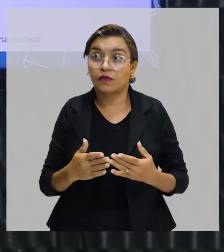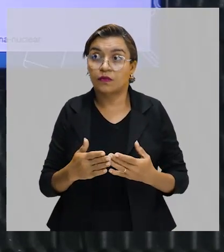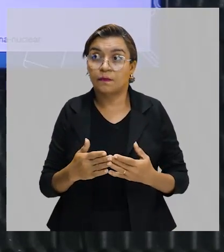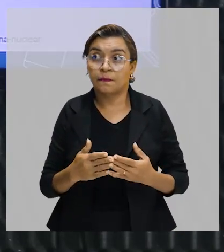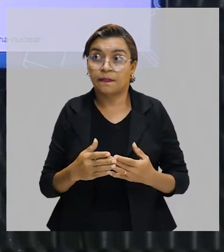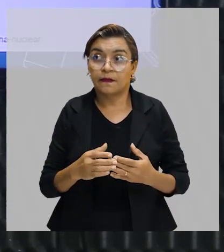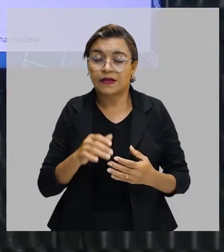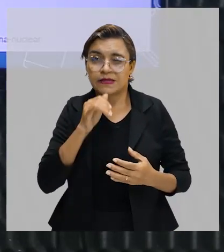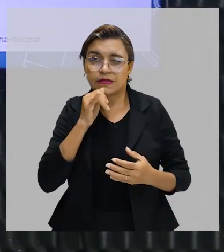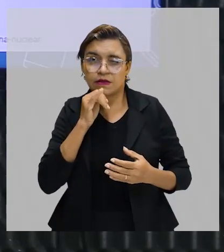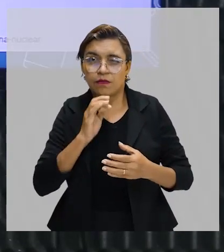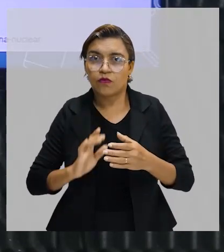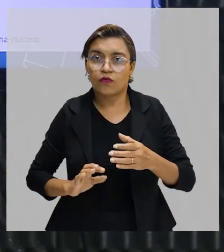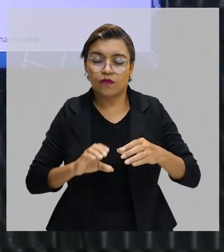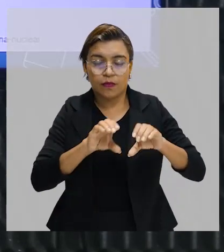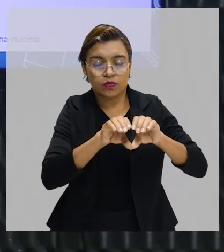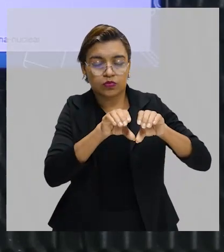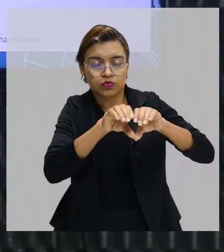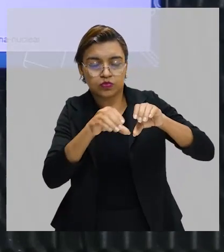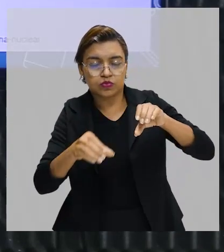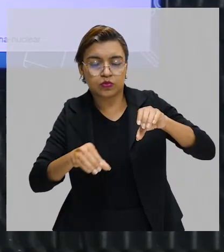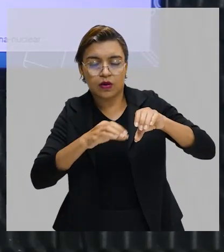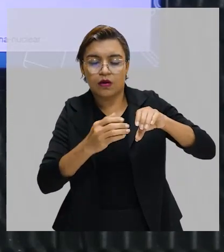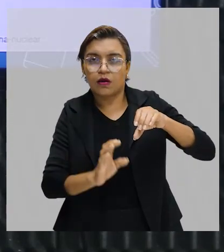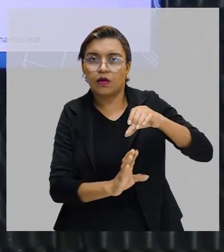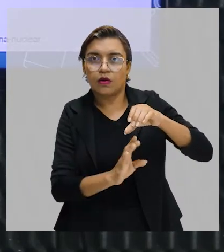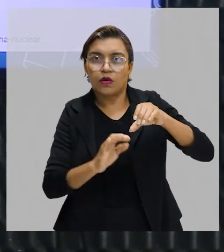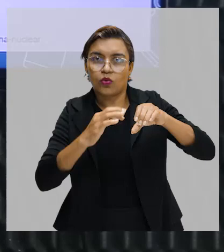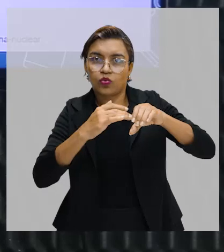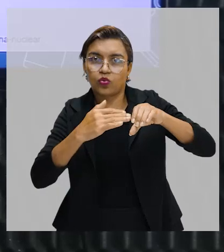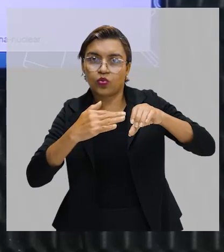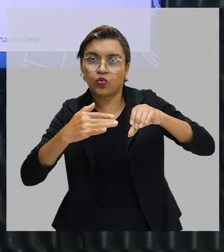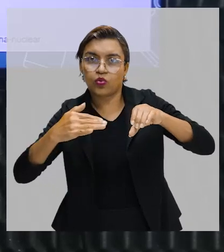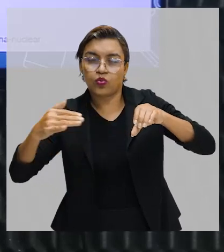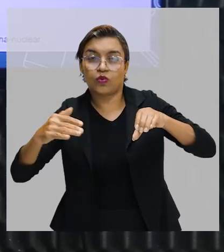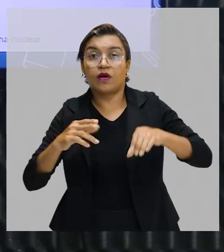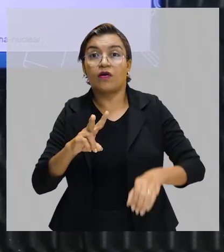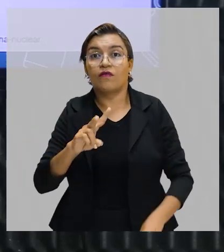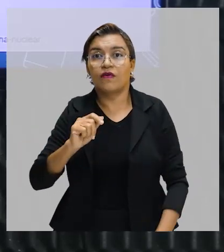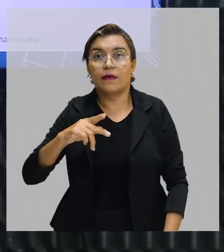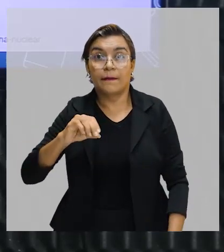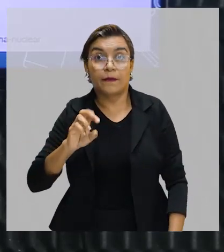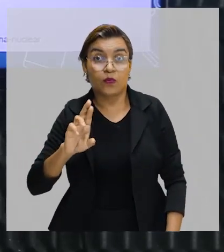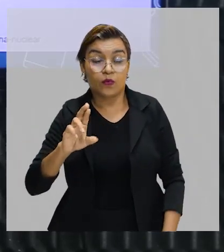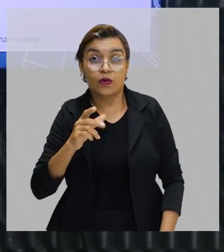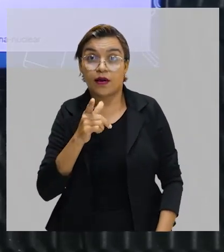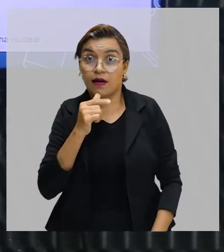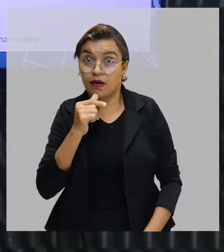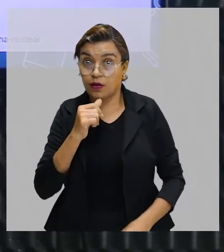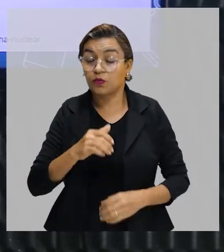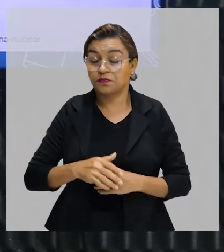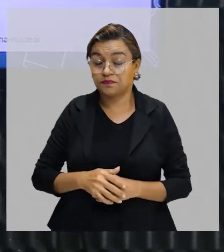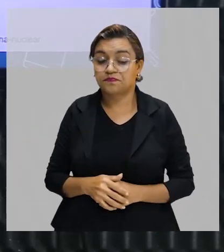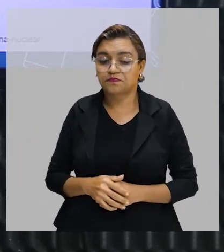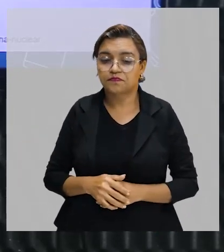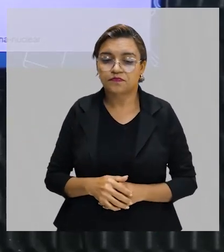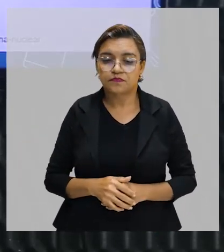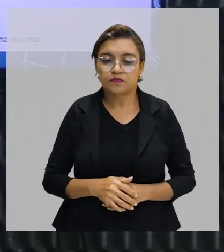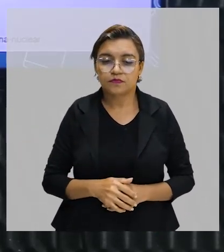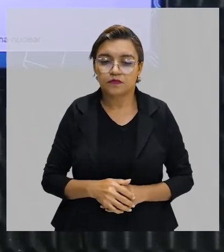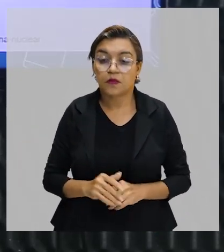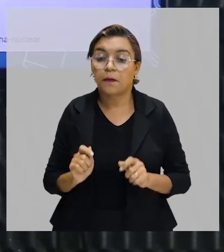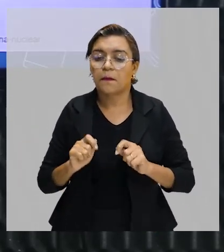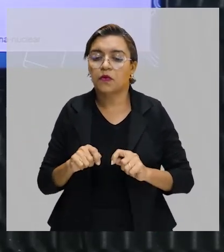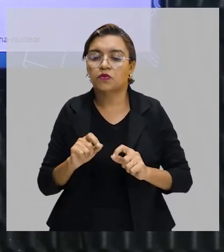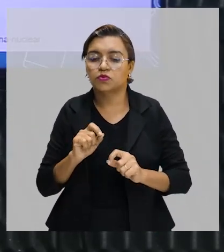passar pelas turbinas e pelo gerador elétrico, tá ok? O vapor da água